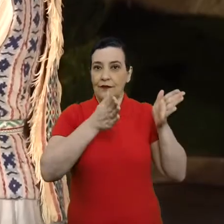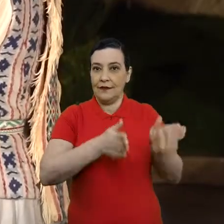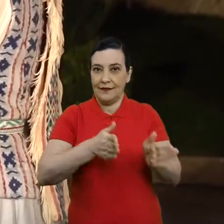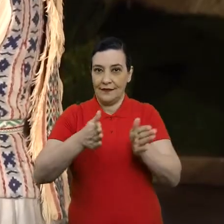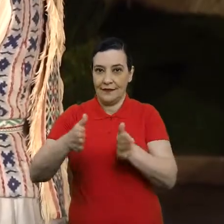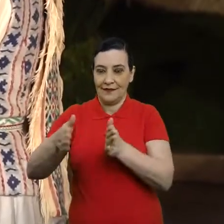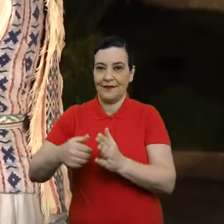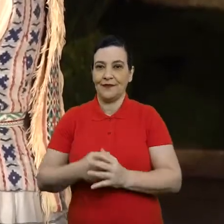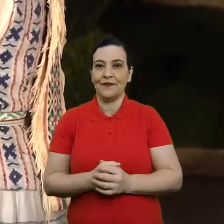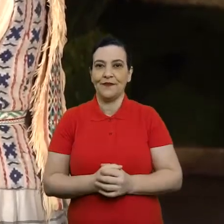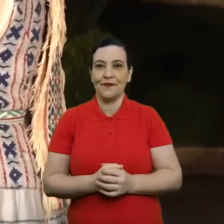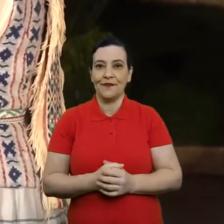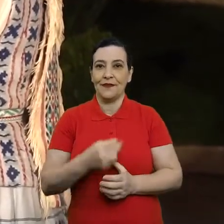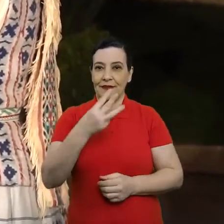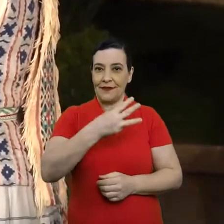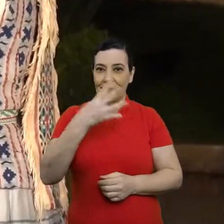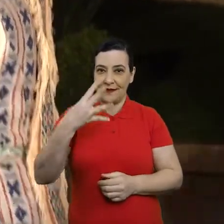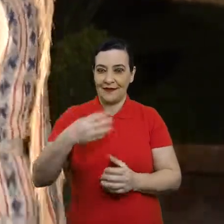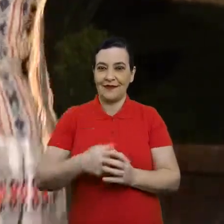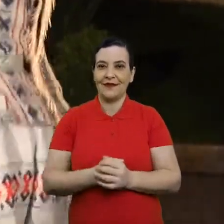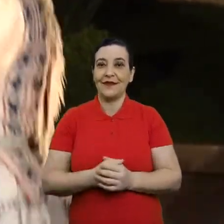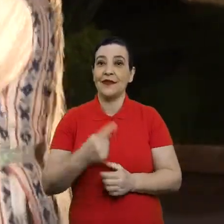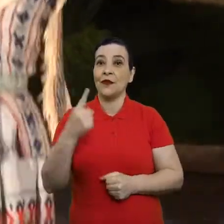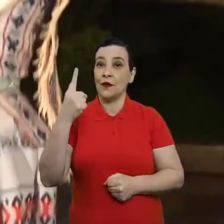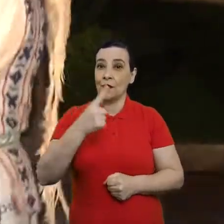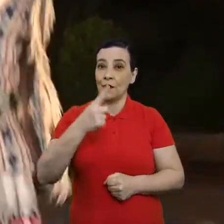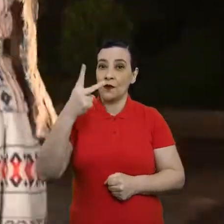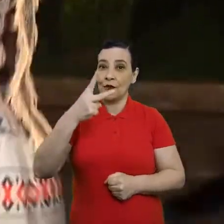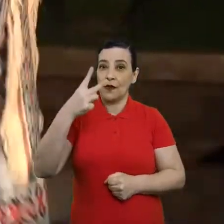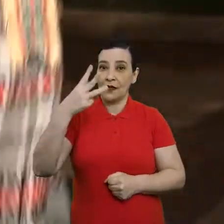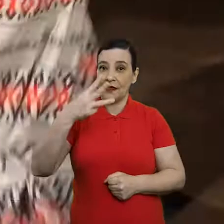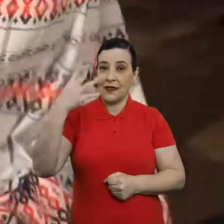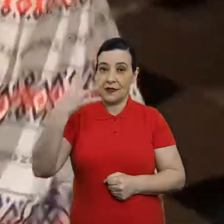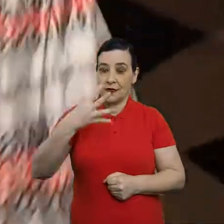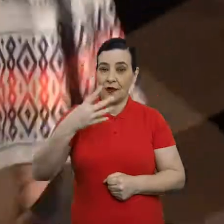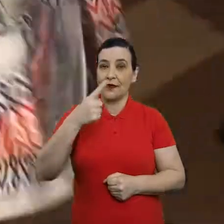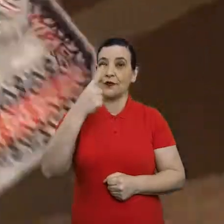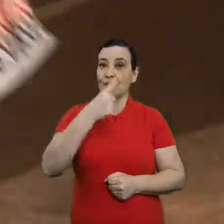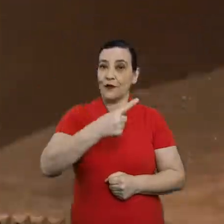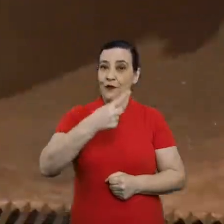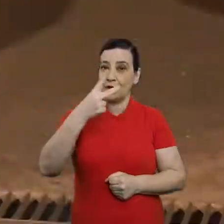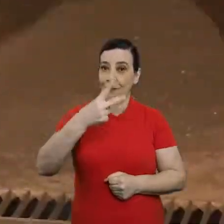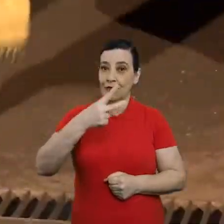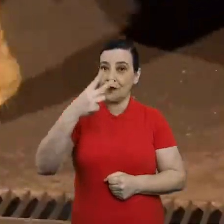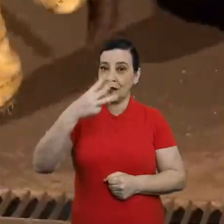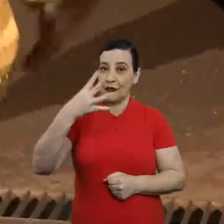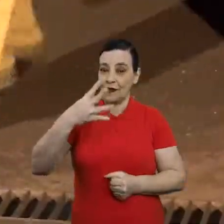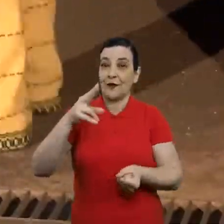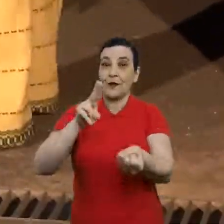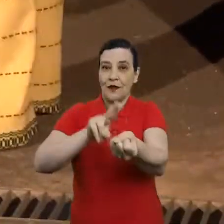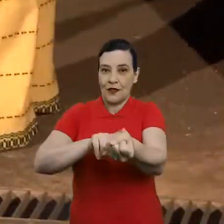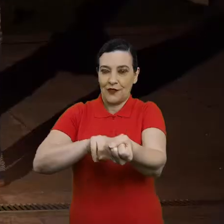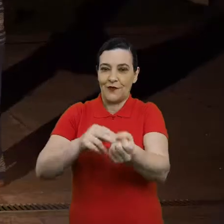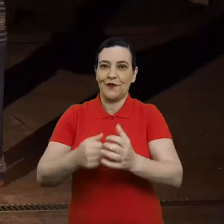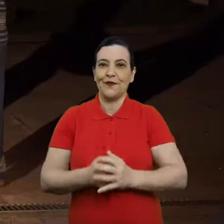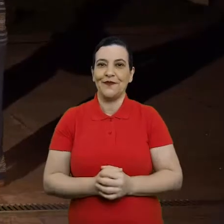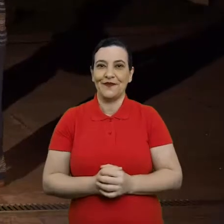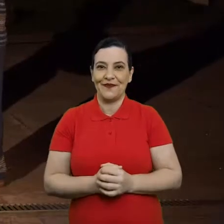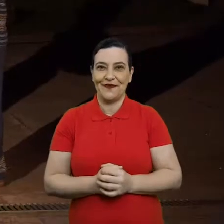sequência. Então vamos lá. Tris queturi. Um, dois, três, quatro. Um, dois, três,